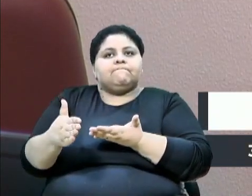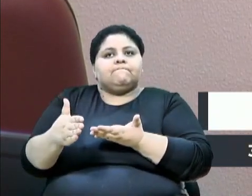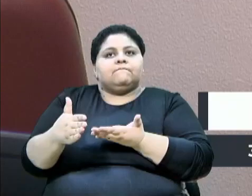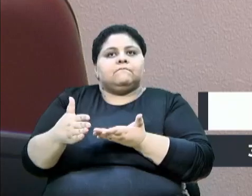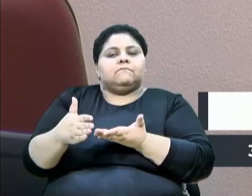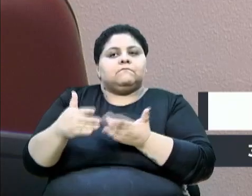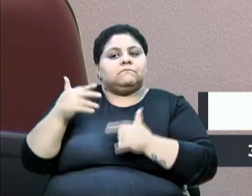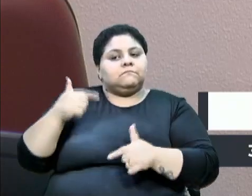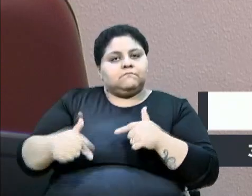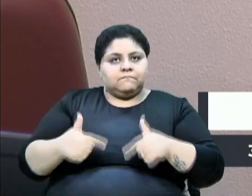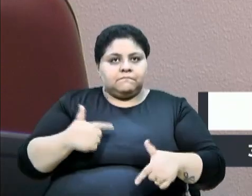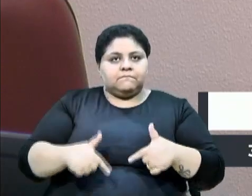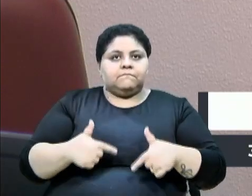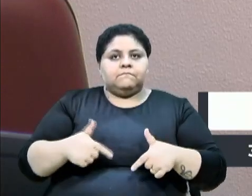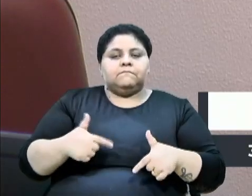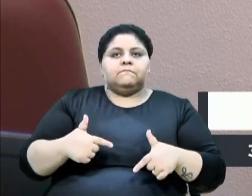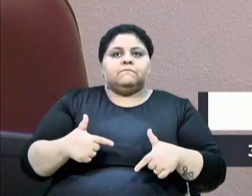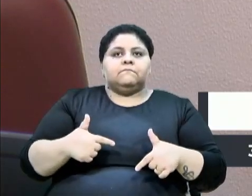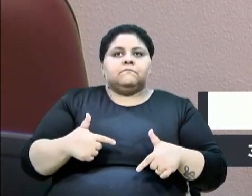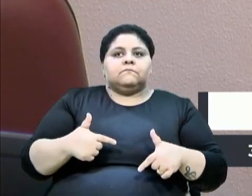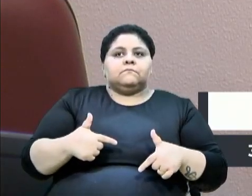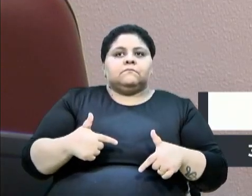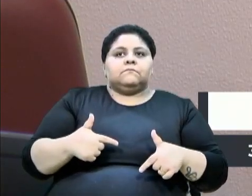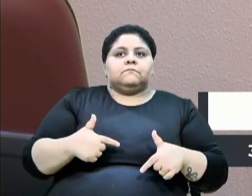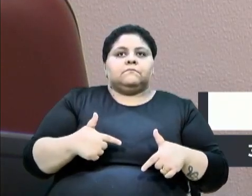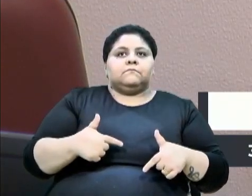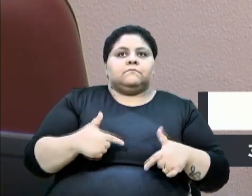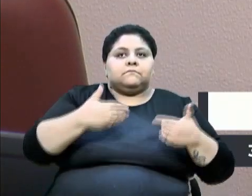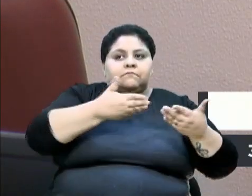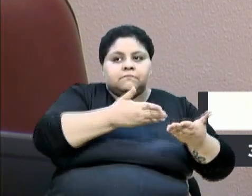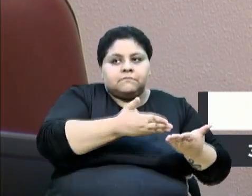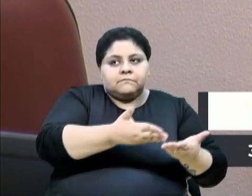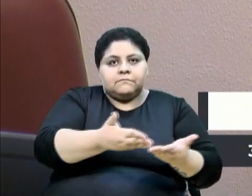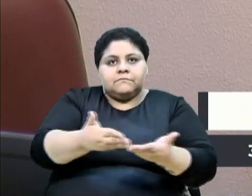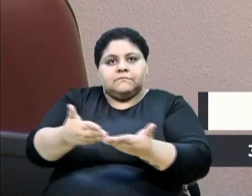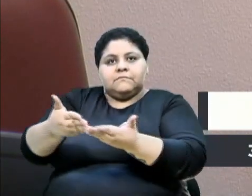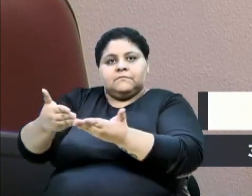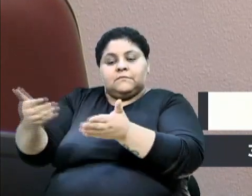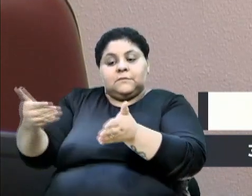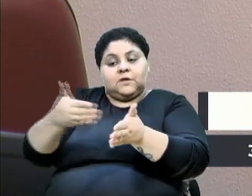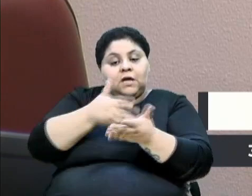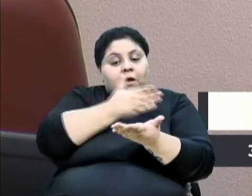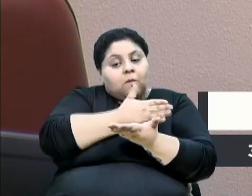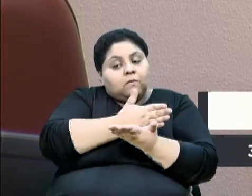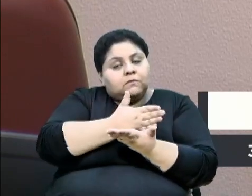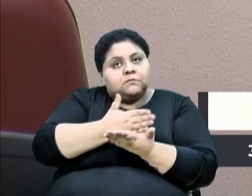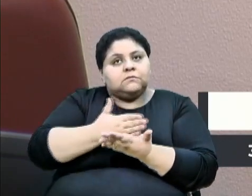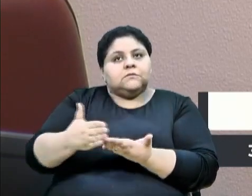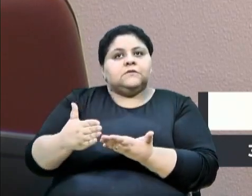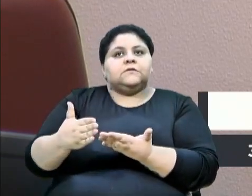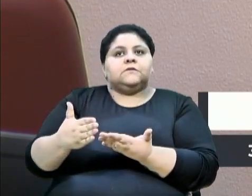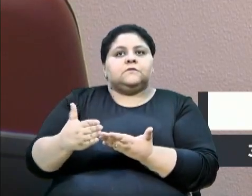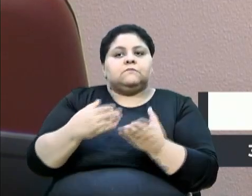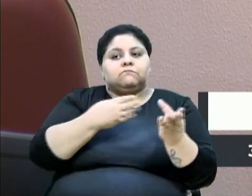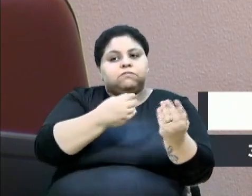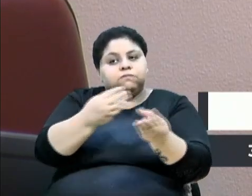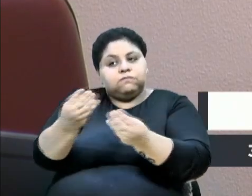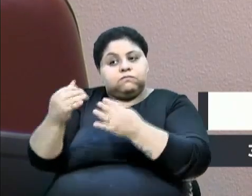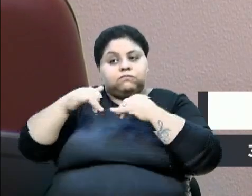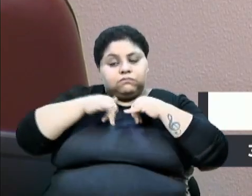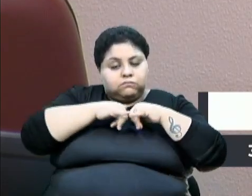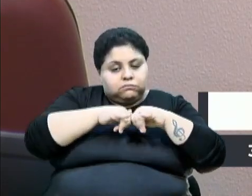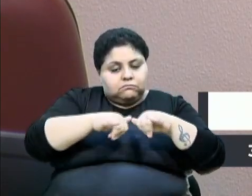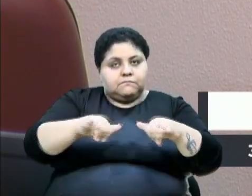trabalhar e levar essa festa, né, até o início dela com bastante informações para